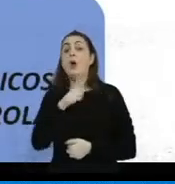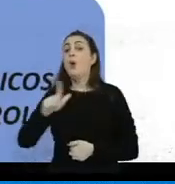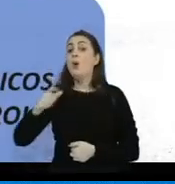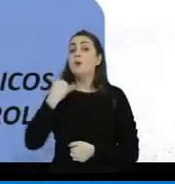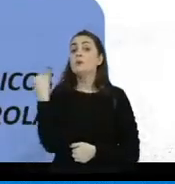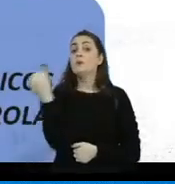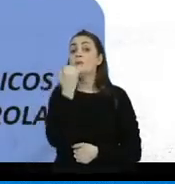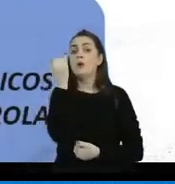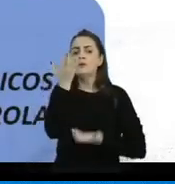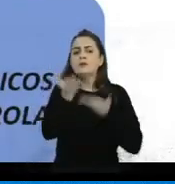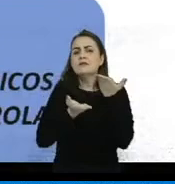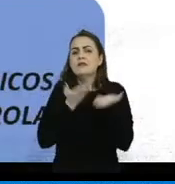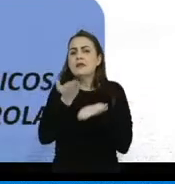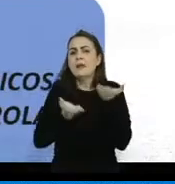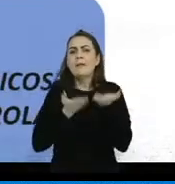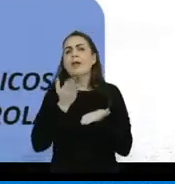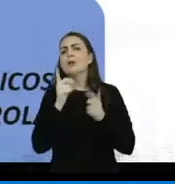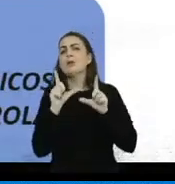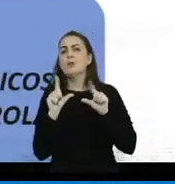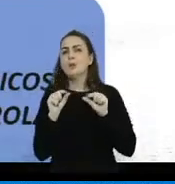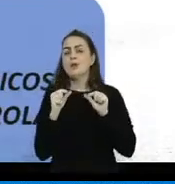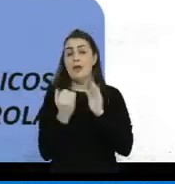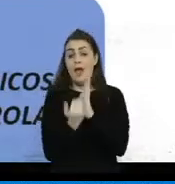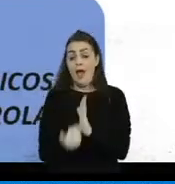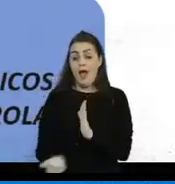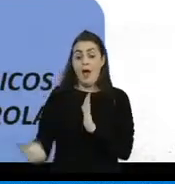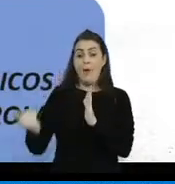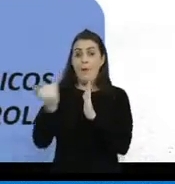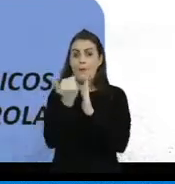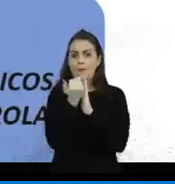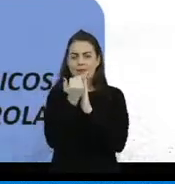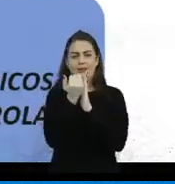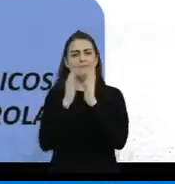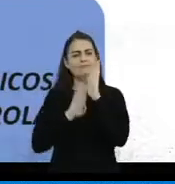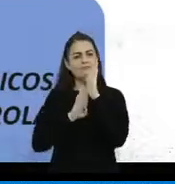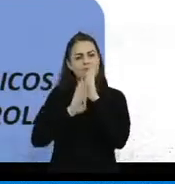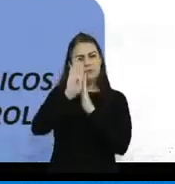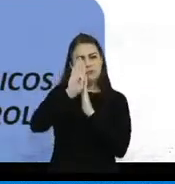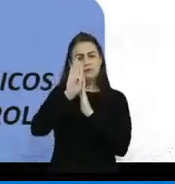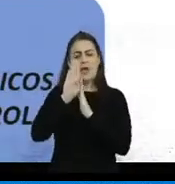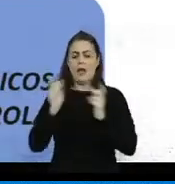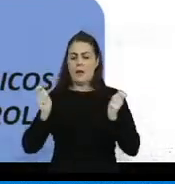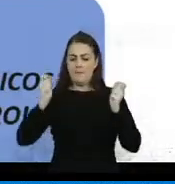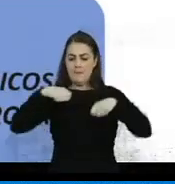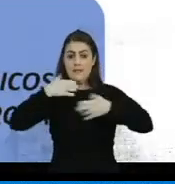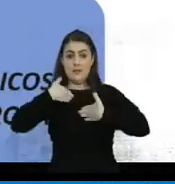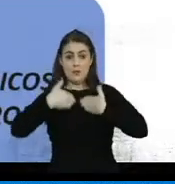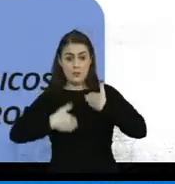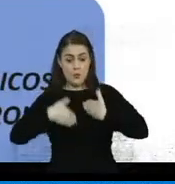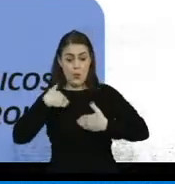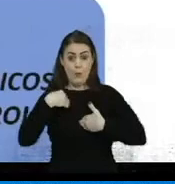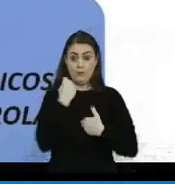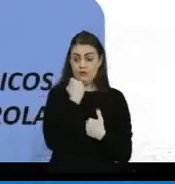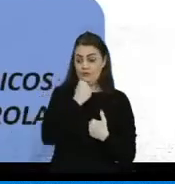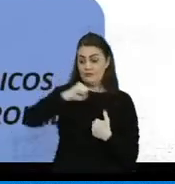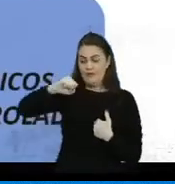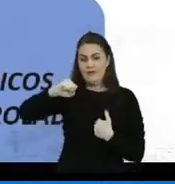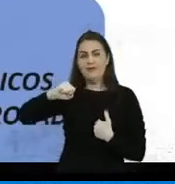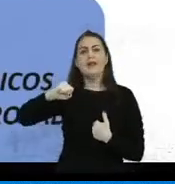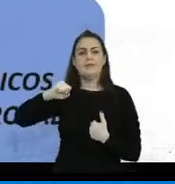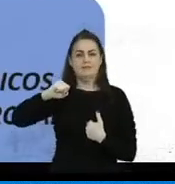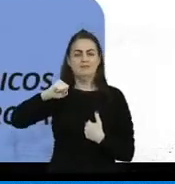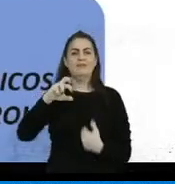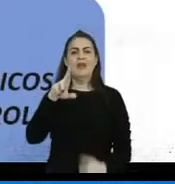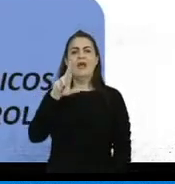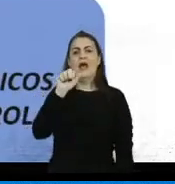a capacidade que o nosso corpo tem de combater radicais livres. Então, eu preciso incluir na minha